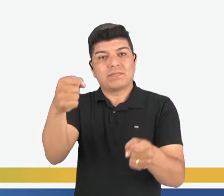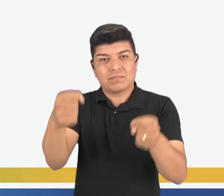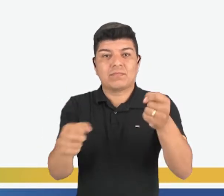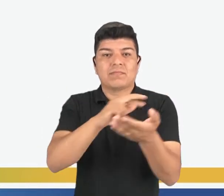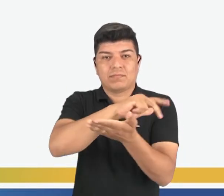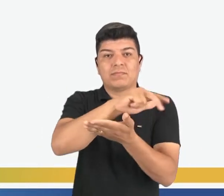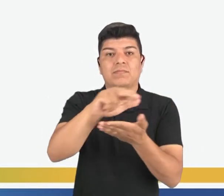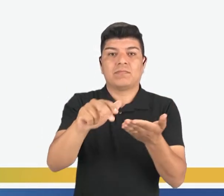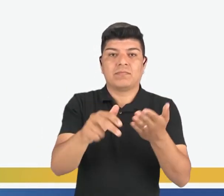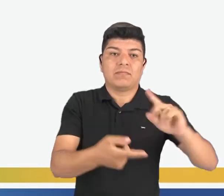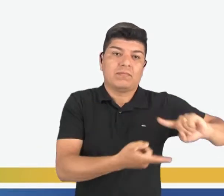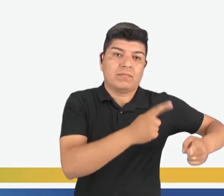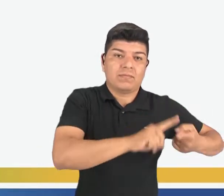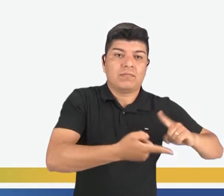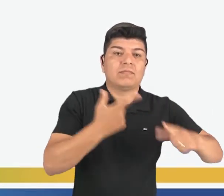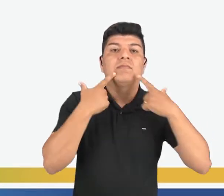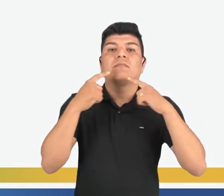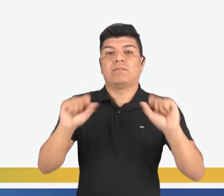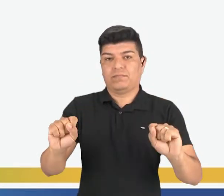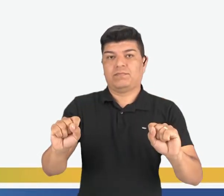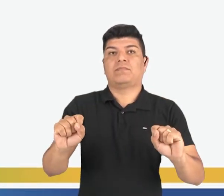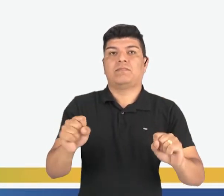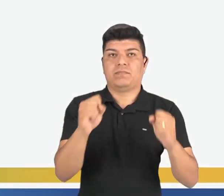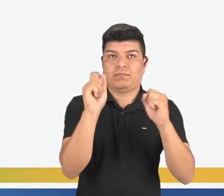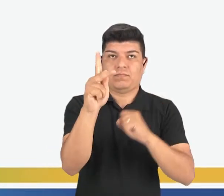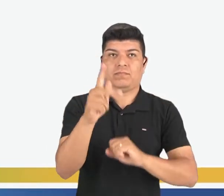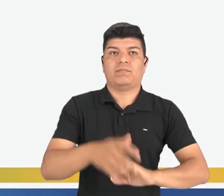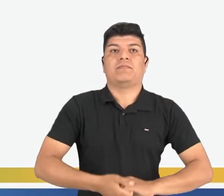variações, mesmo sendo língua portuguesa, tá?